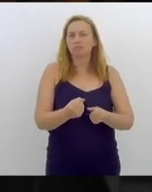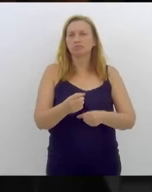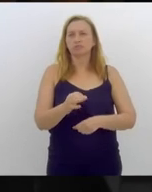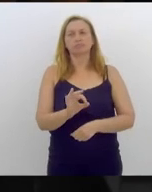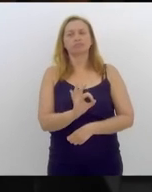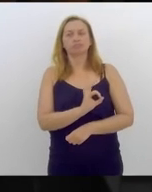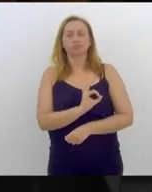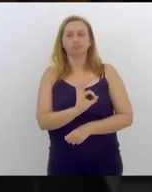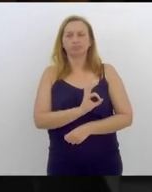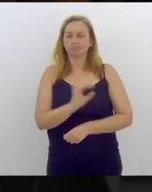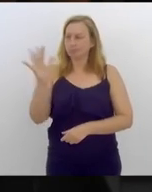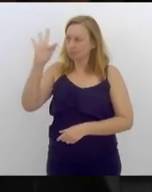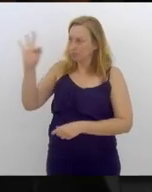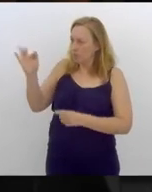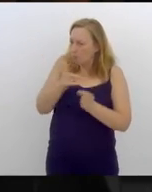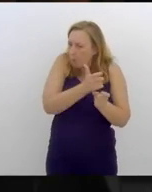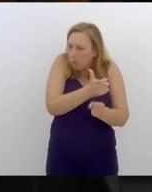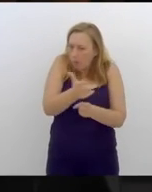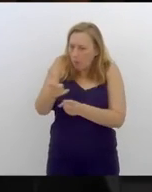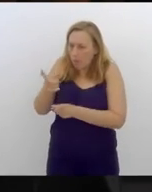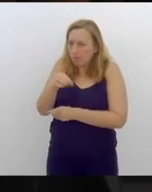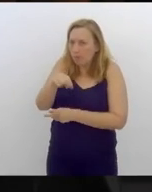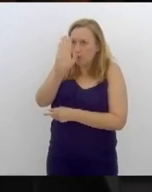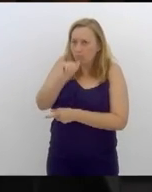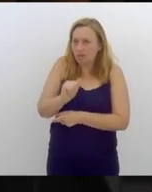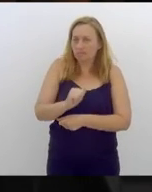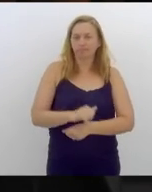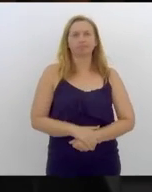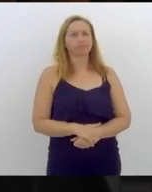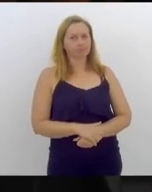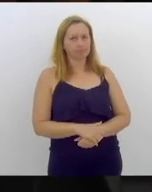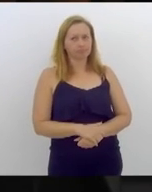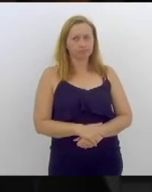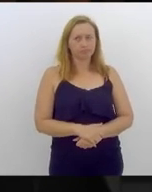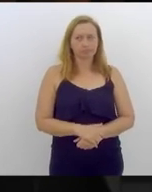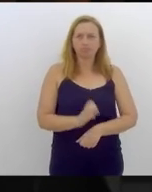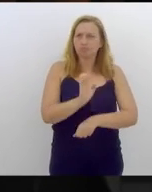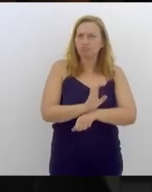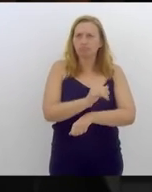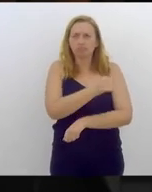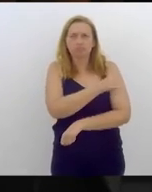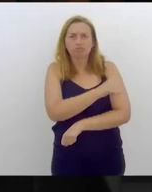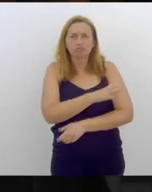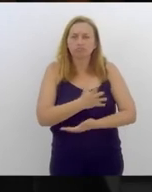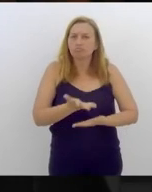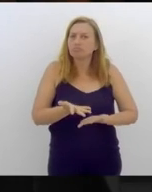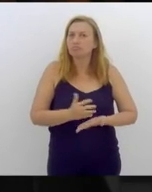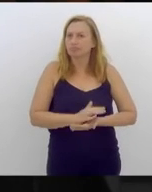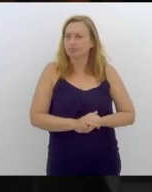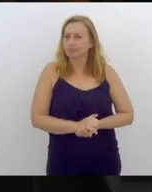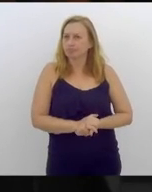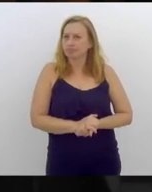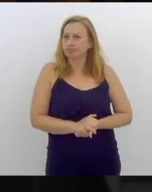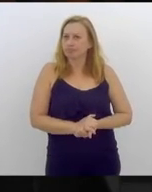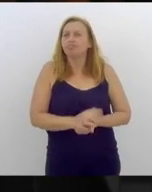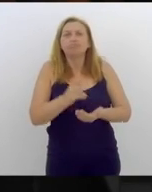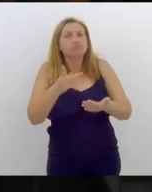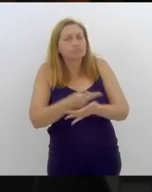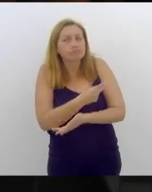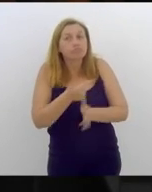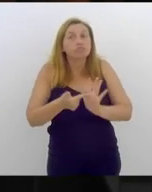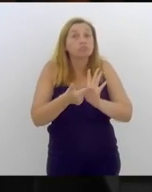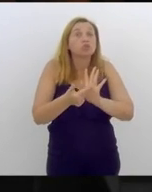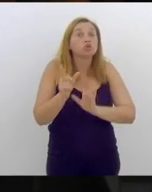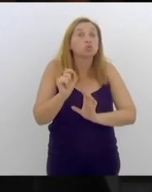e disparos com Granada em pleno Estado do Rio de Janeiro esse episódio mostra